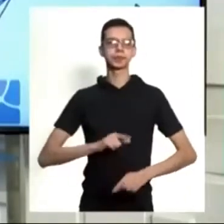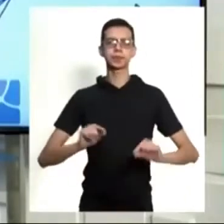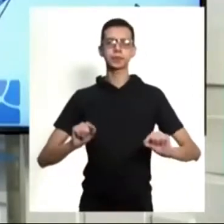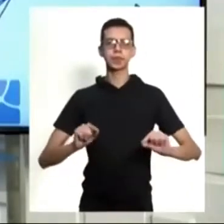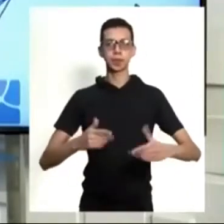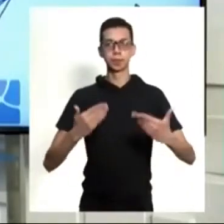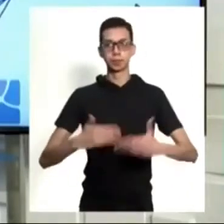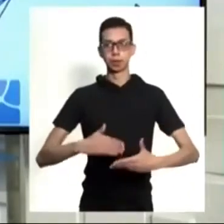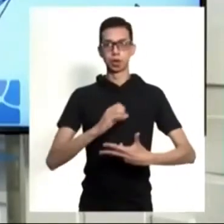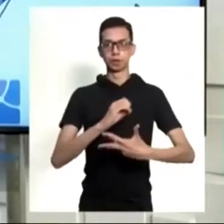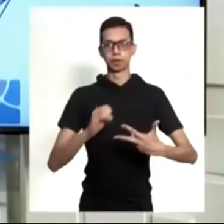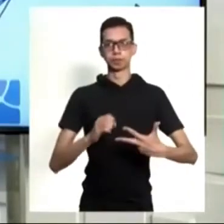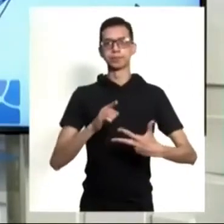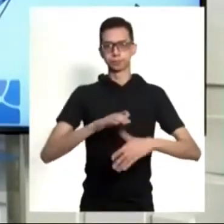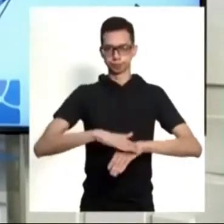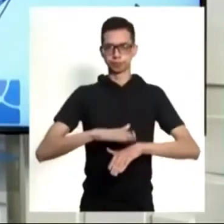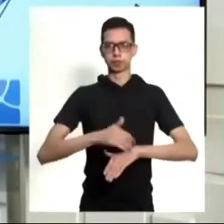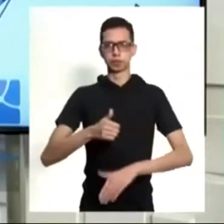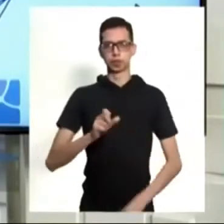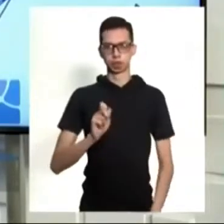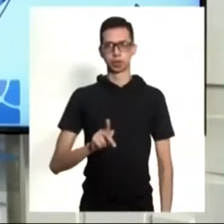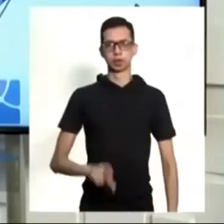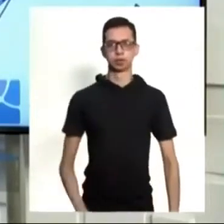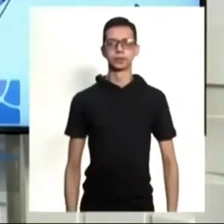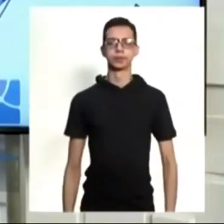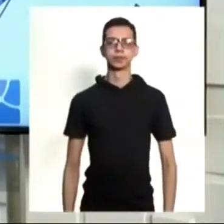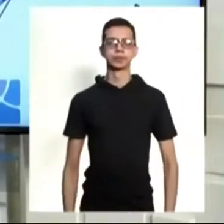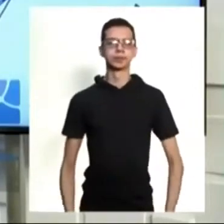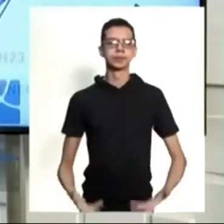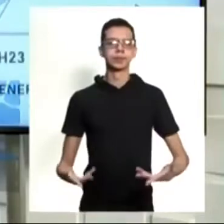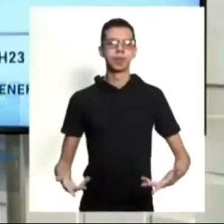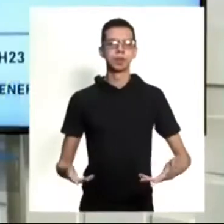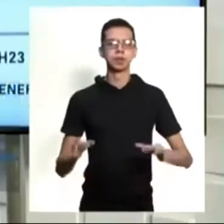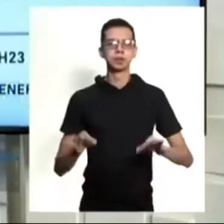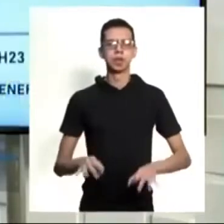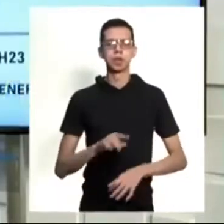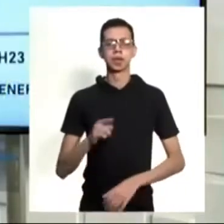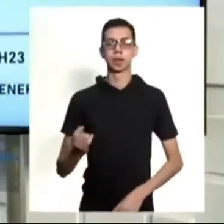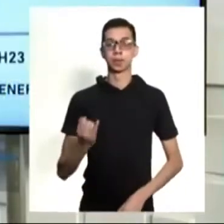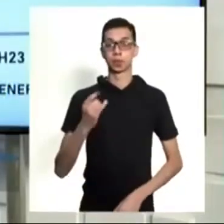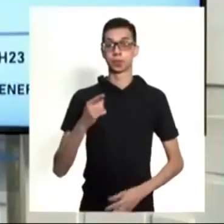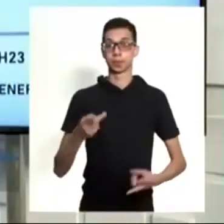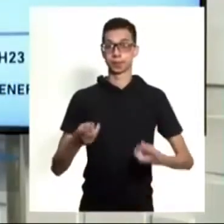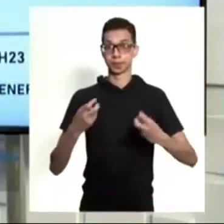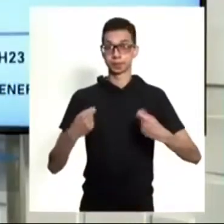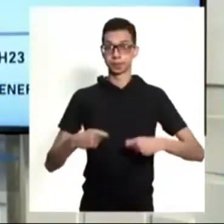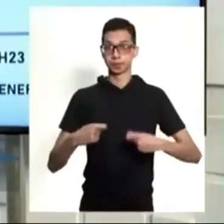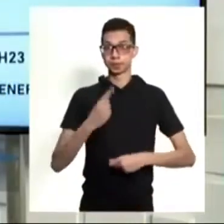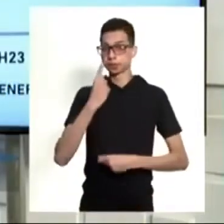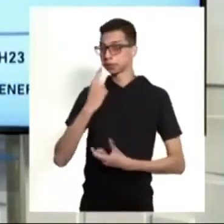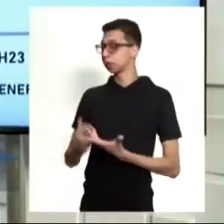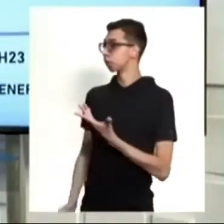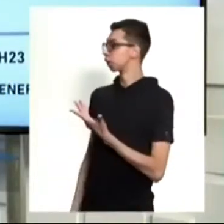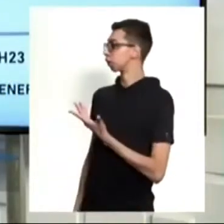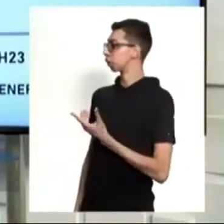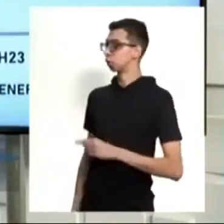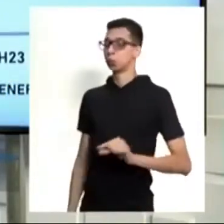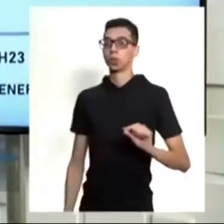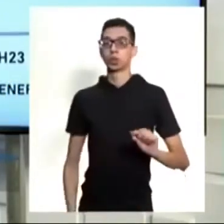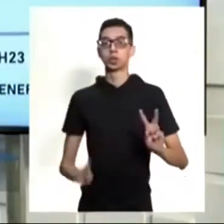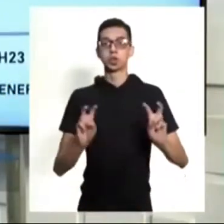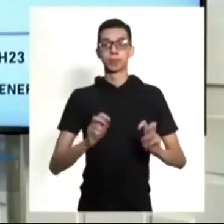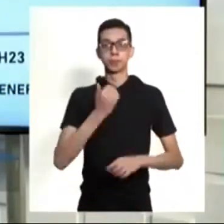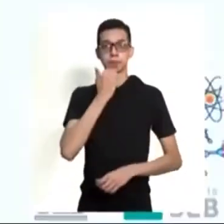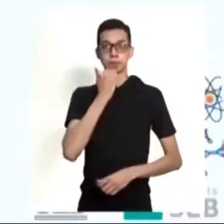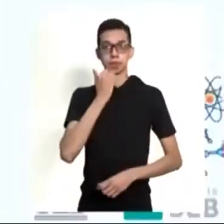na prova do Enem que você vai fazer, correto? É importante você perceber que aqui, gente, nós vamos trabalhar então na parte de ciências